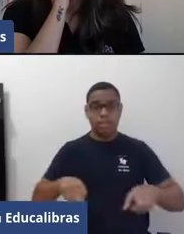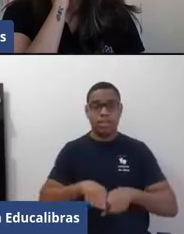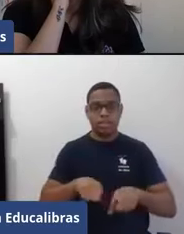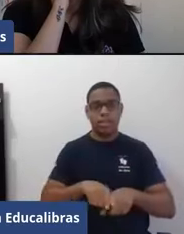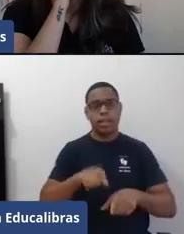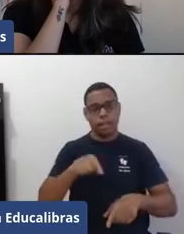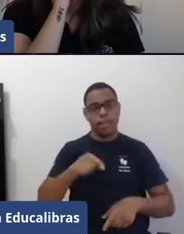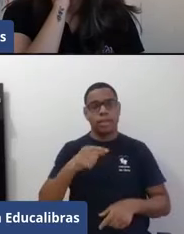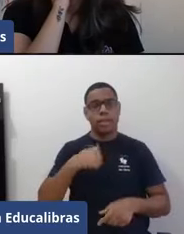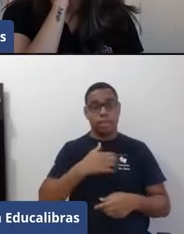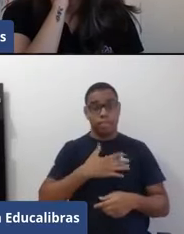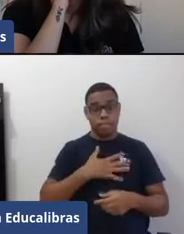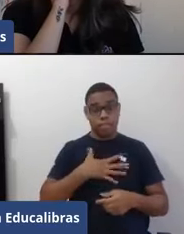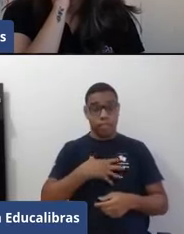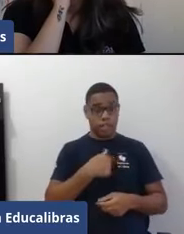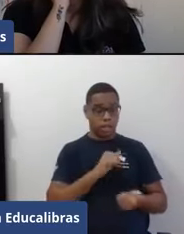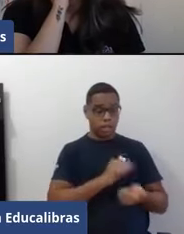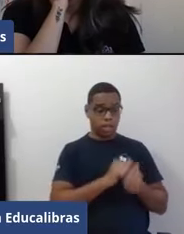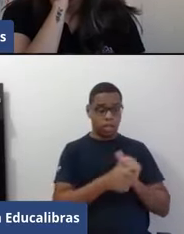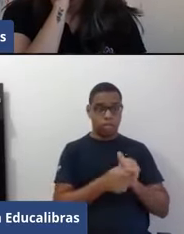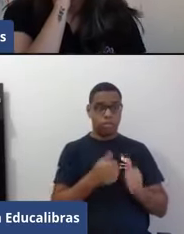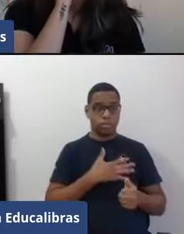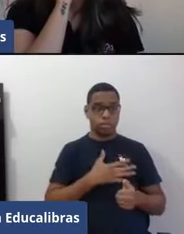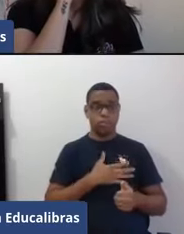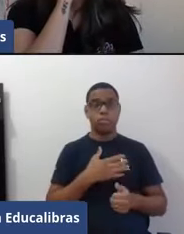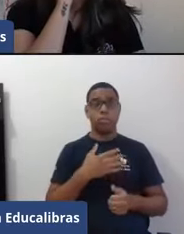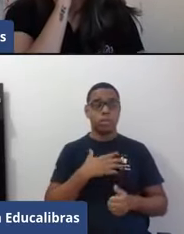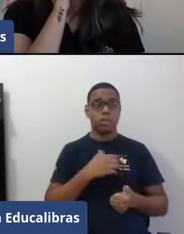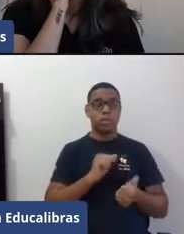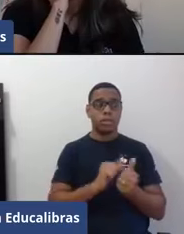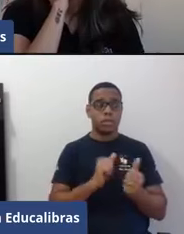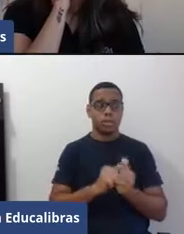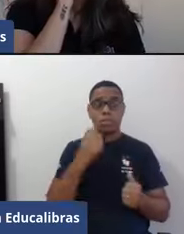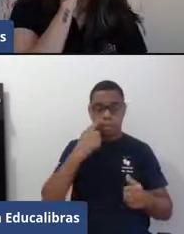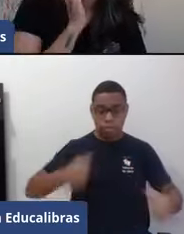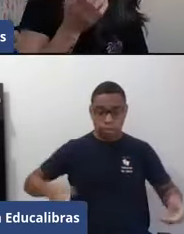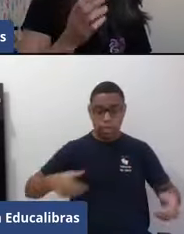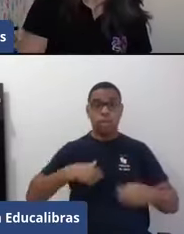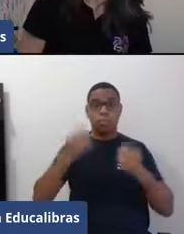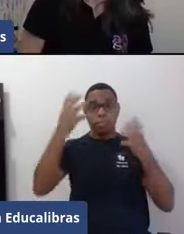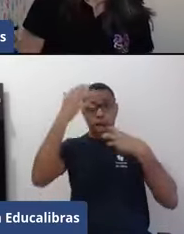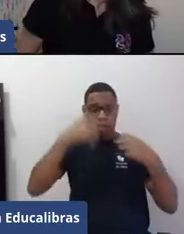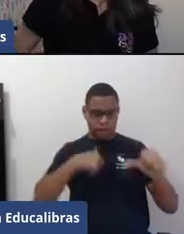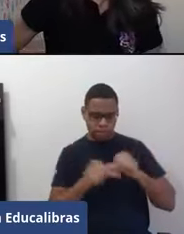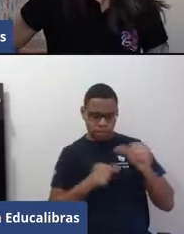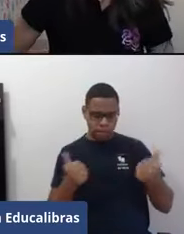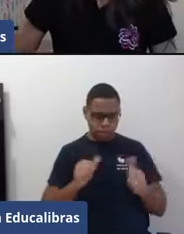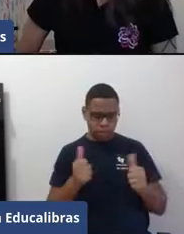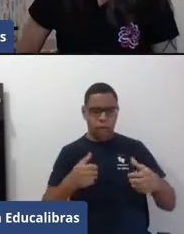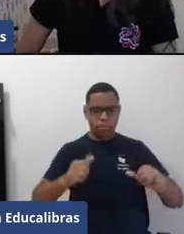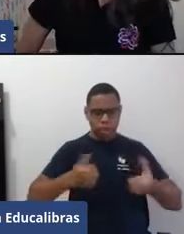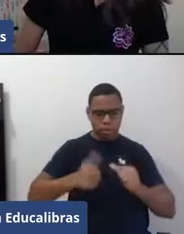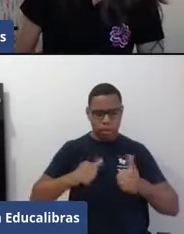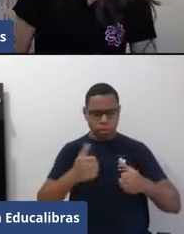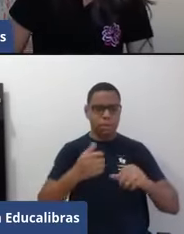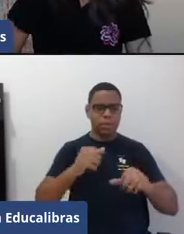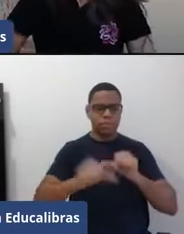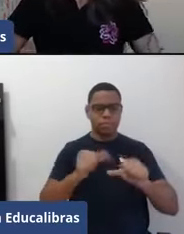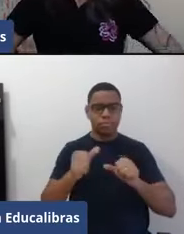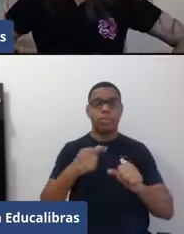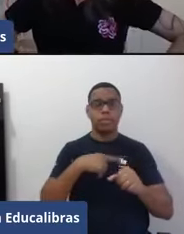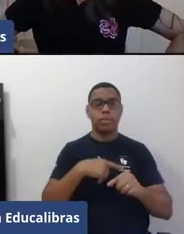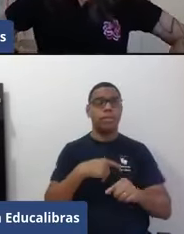eu adaptei a cadeira da minha filha, por incrível que pareça. Eu peguei uma cadeira de banho comum e fiz uma adaptação de acordo com a necessidade dela. Eu tenho até essa ideia